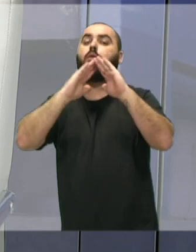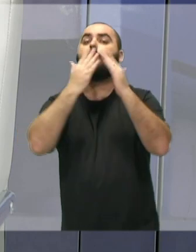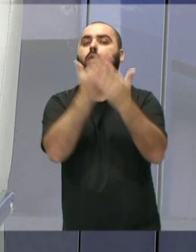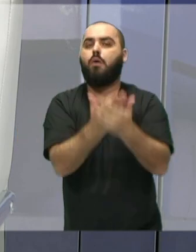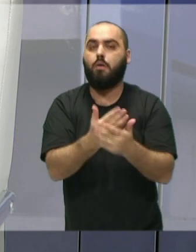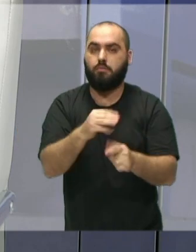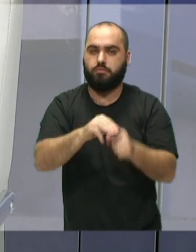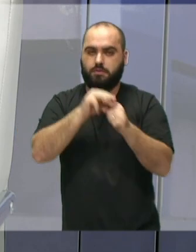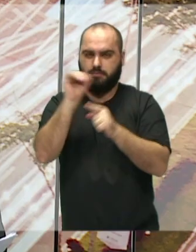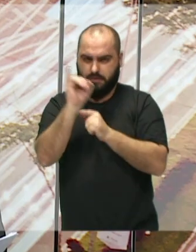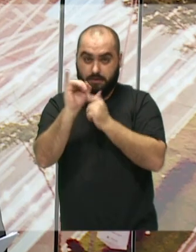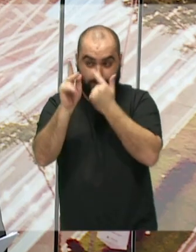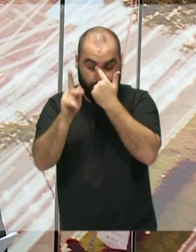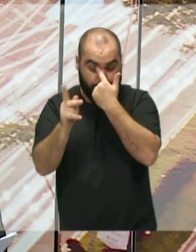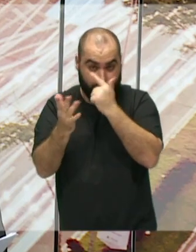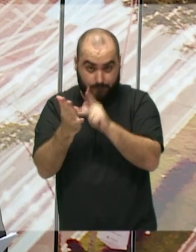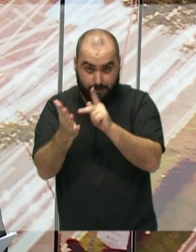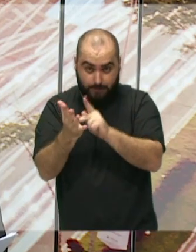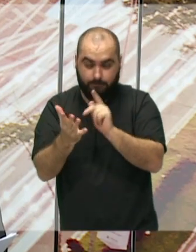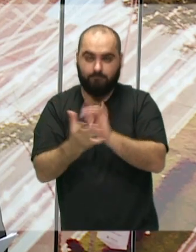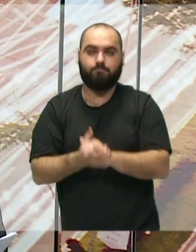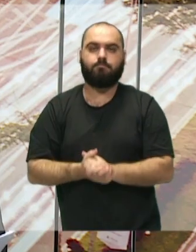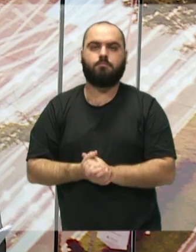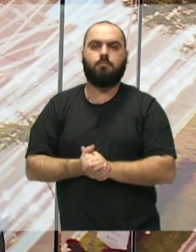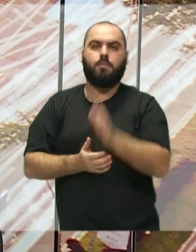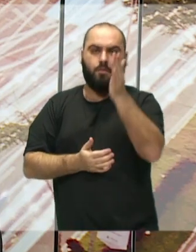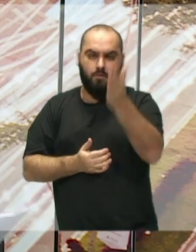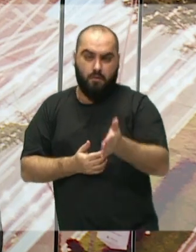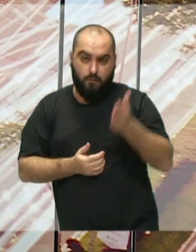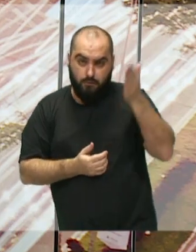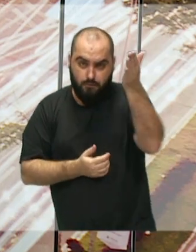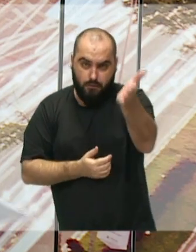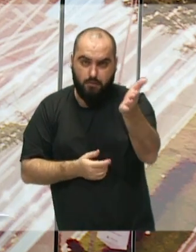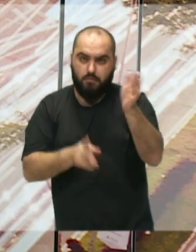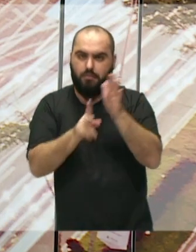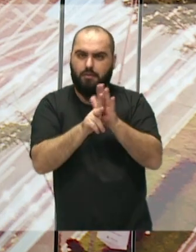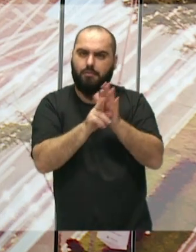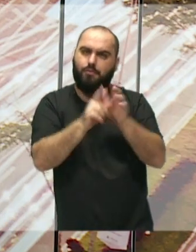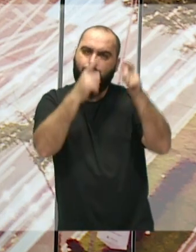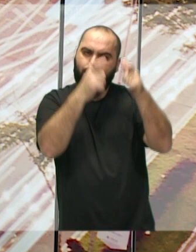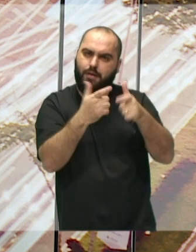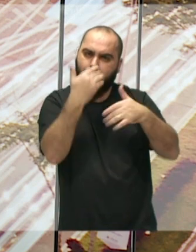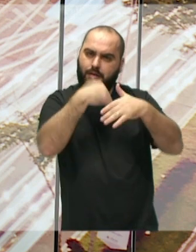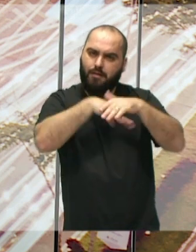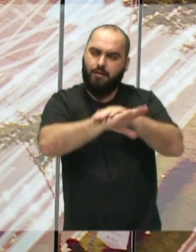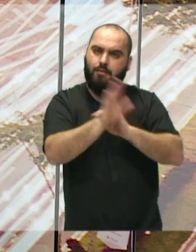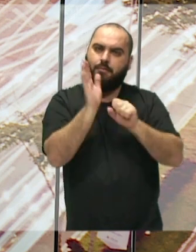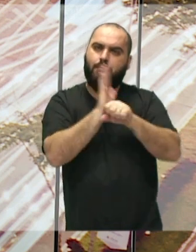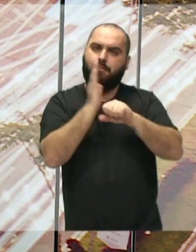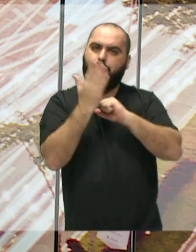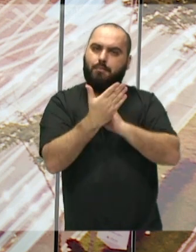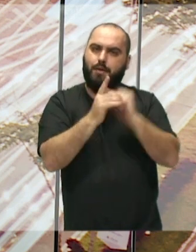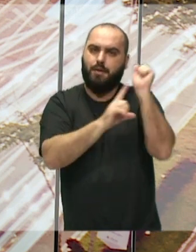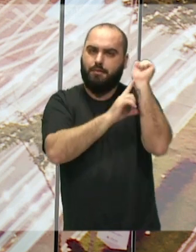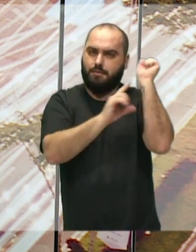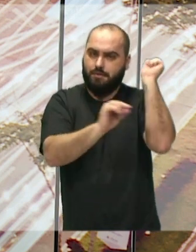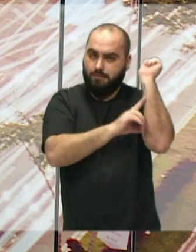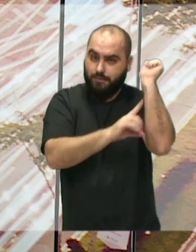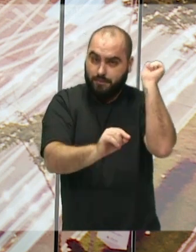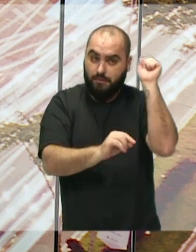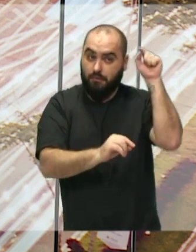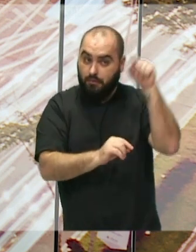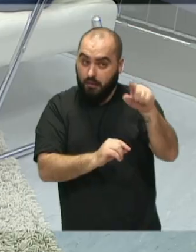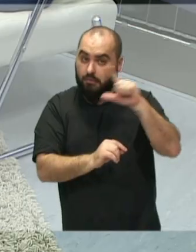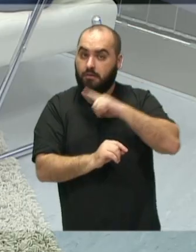no município. A senhora também fiscalizou um depósito, uma espécie de depósito que há no bairro Espinheiros, e lá tem